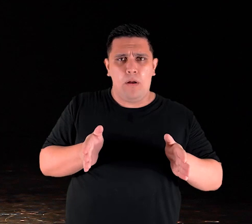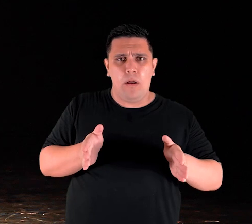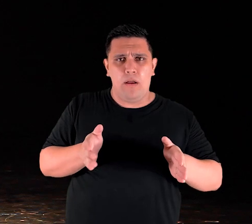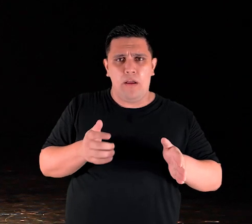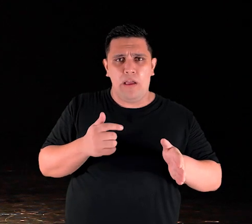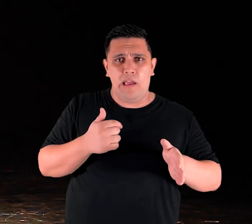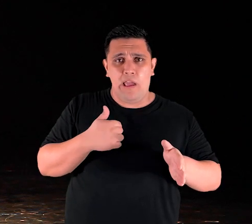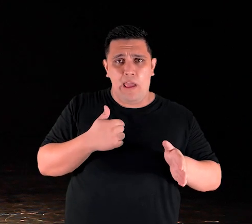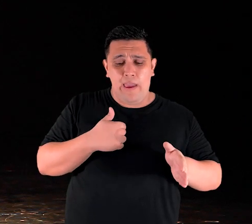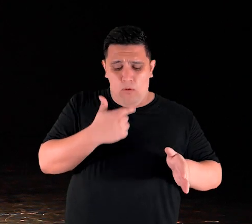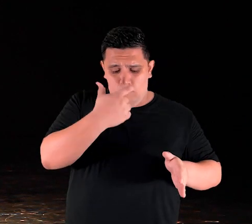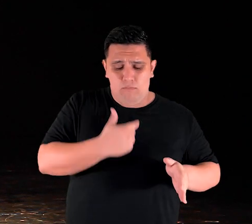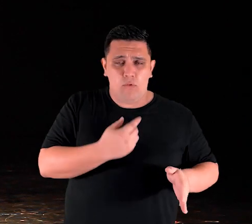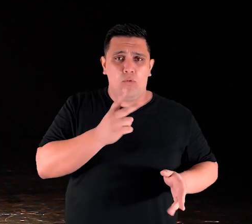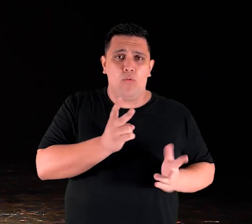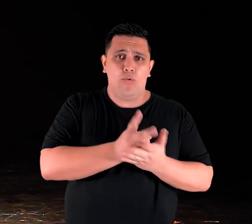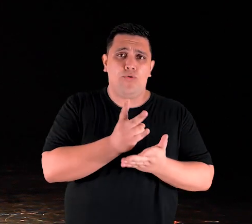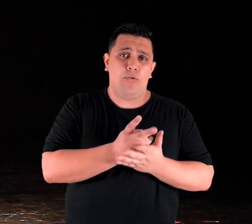eu estaria vivo.